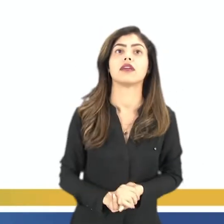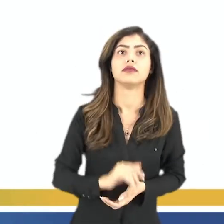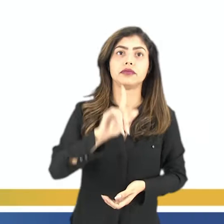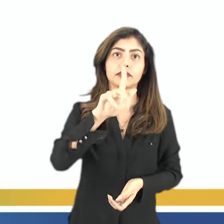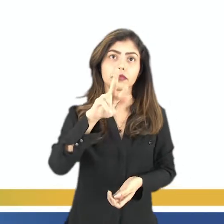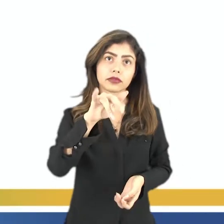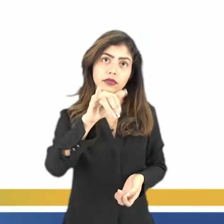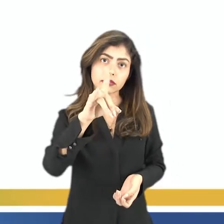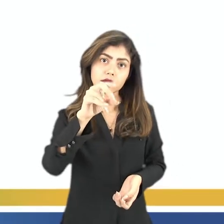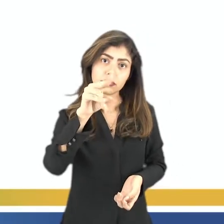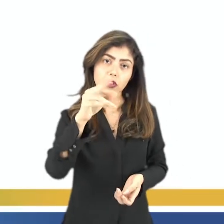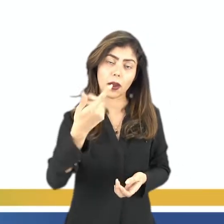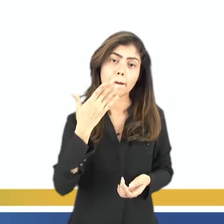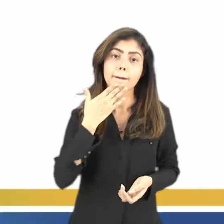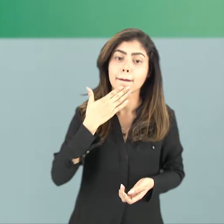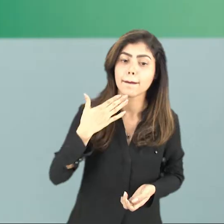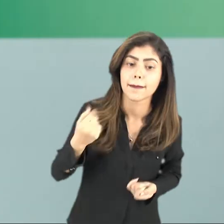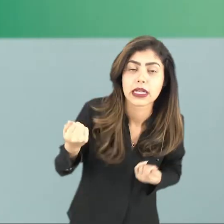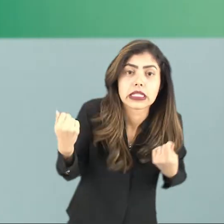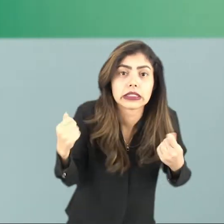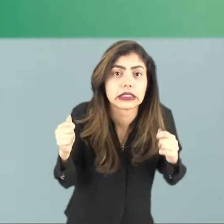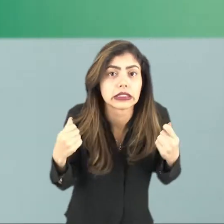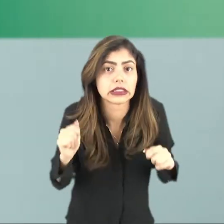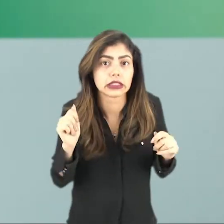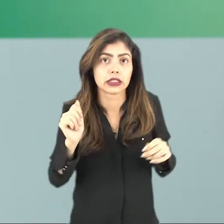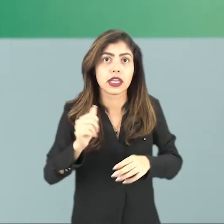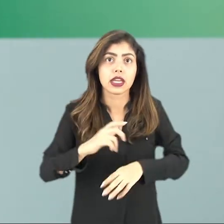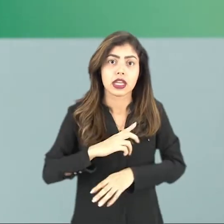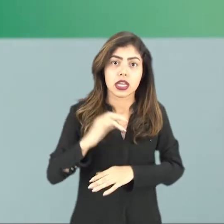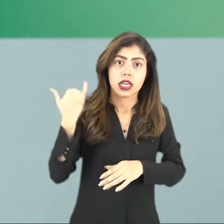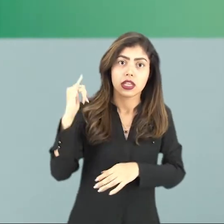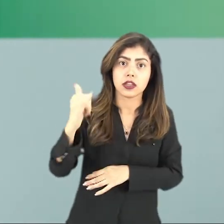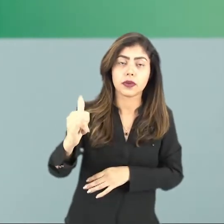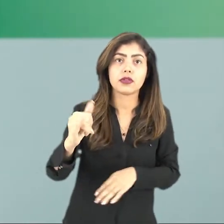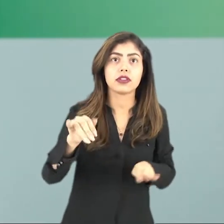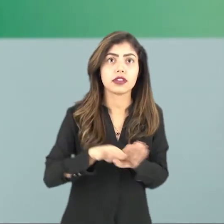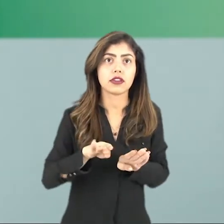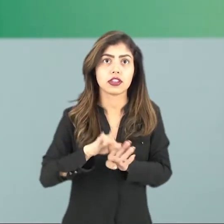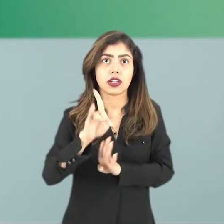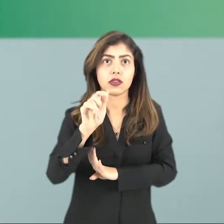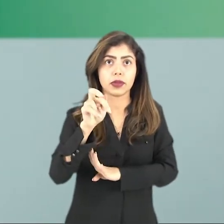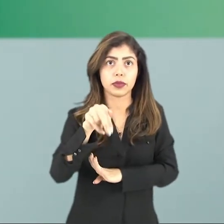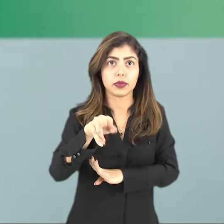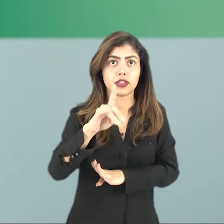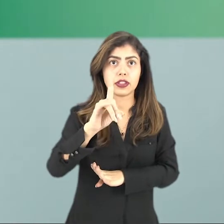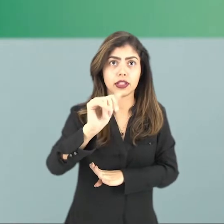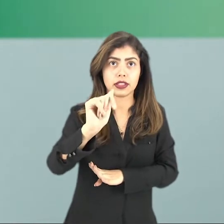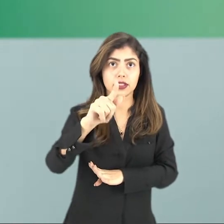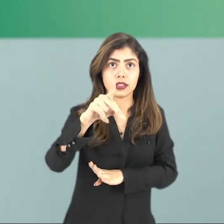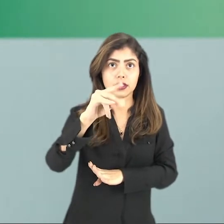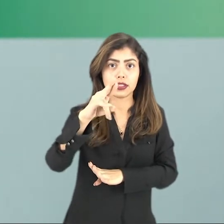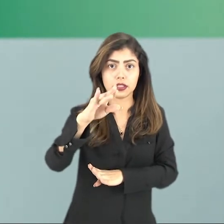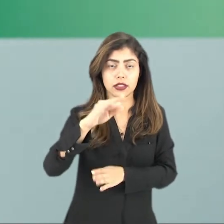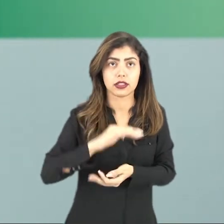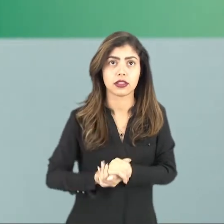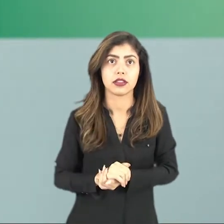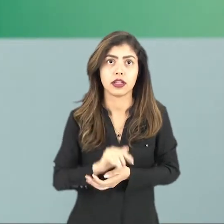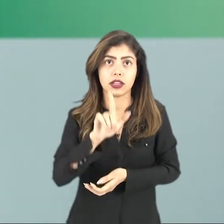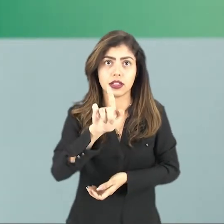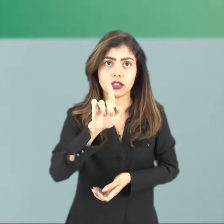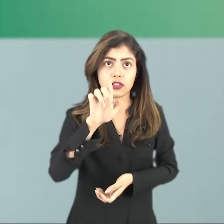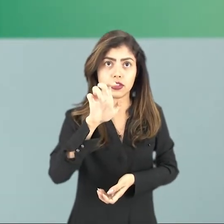gerador. Para funcionar, você precisa de ter energia. Essa energia é fornecida por um gerador, e aí tem vários